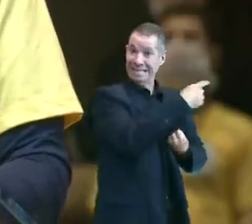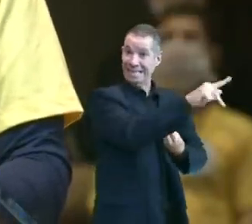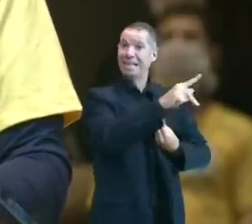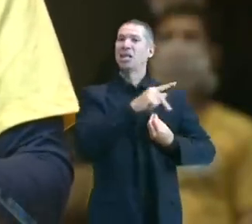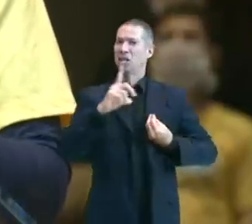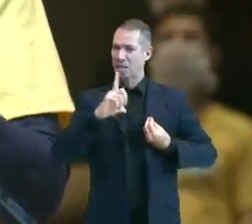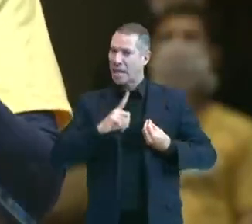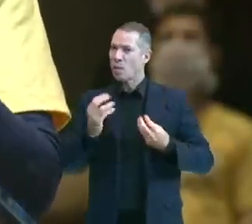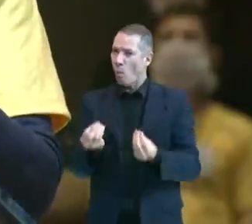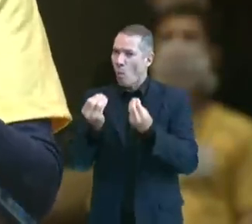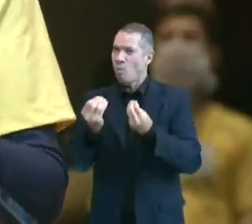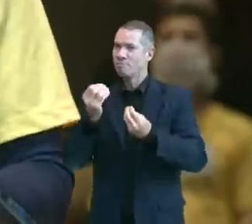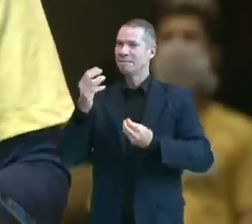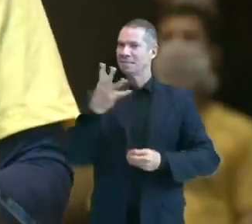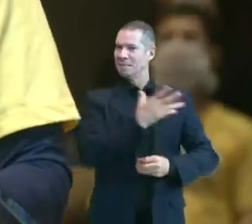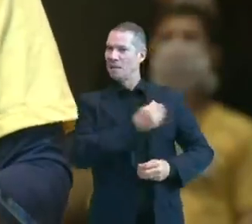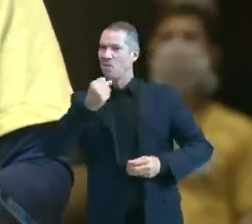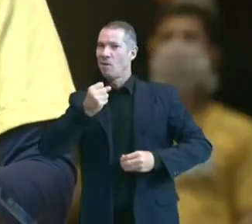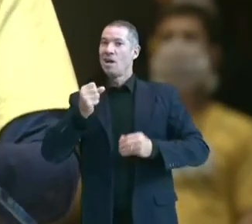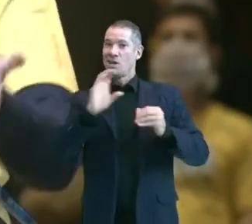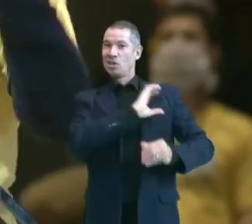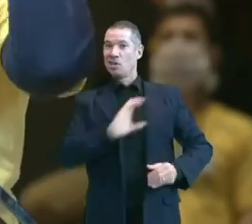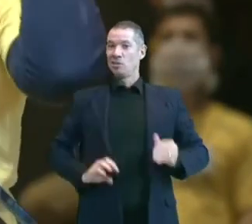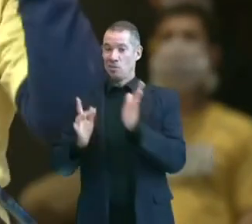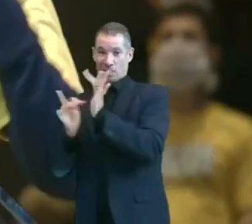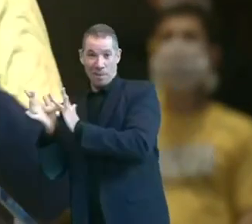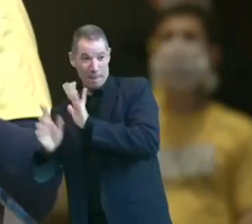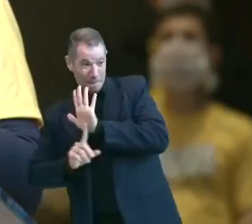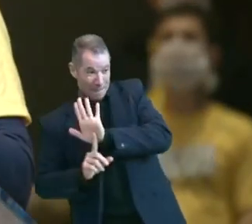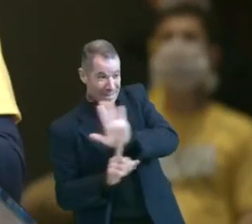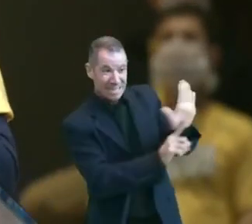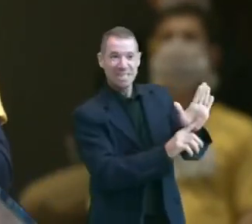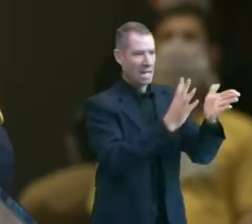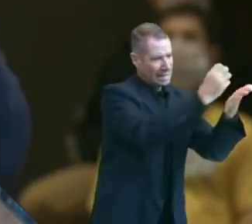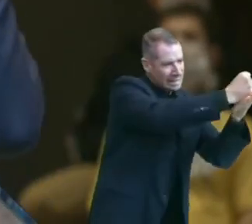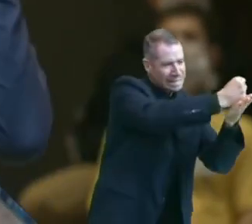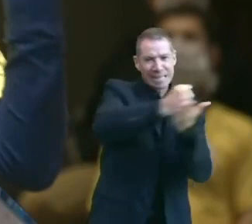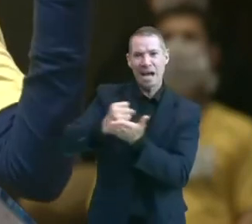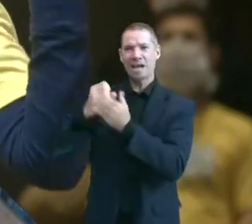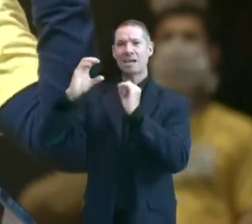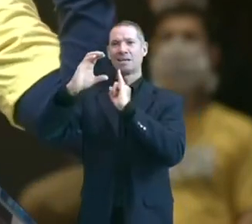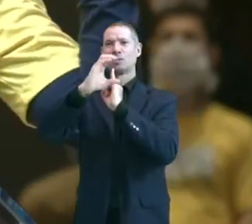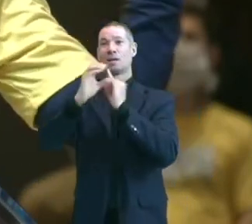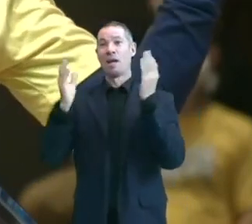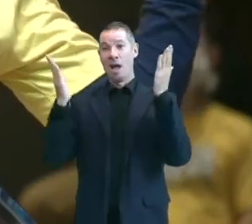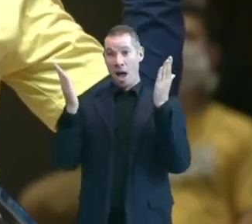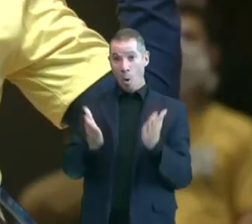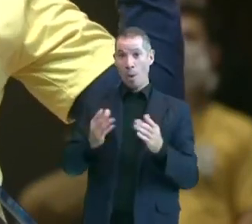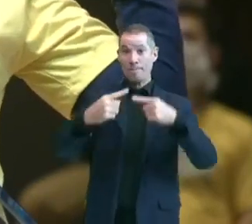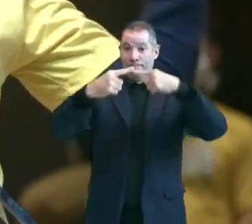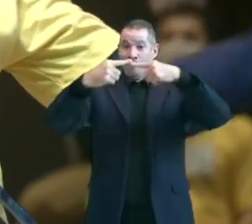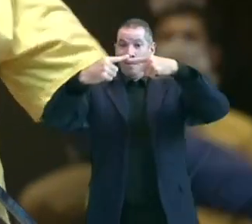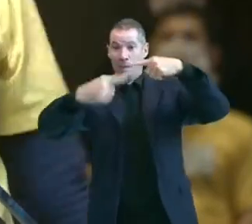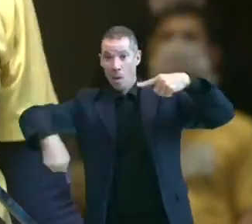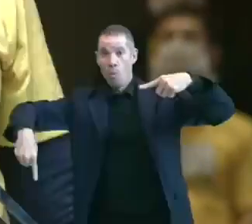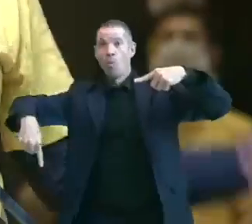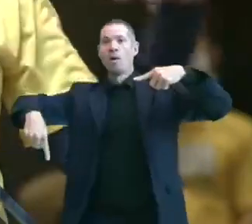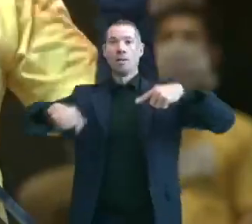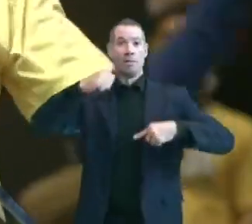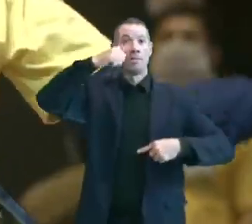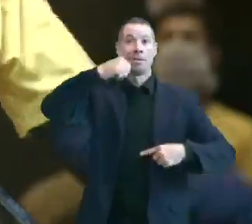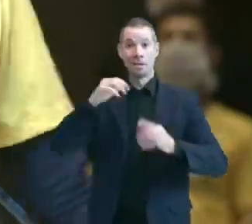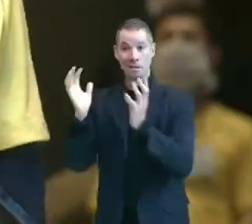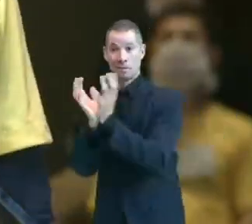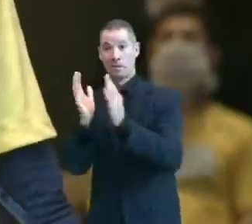sim. Apresente Jesus Cristo a ele. Traga ele na Cristolândia. Nós estamos agora inaugurando a feminina.